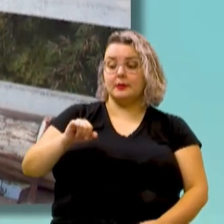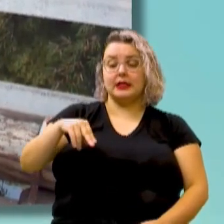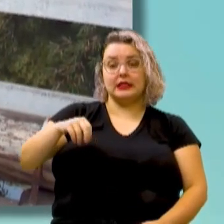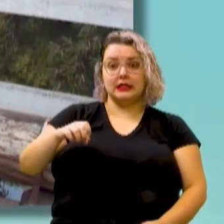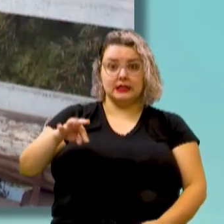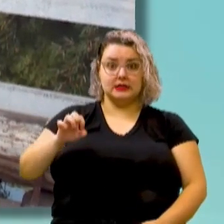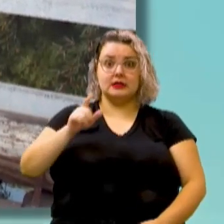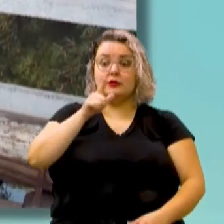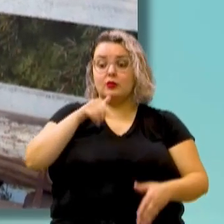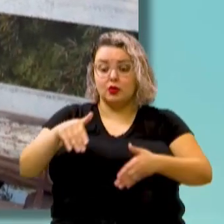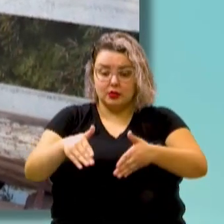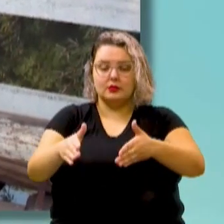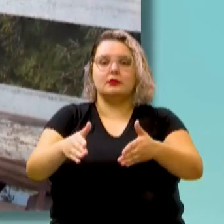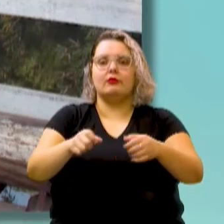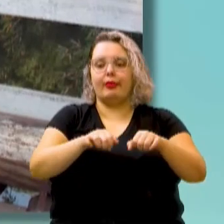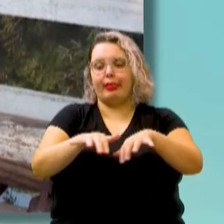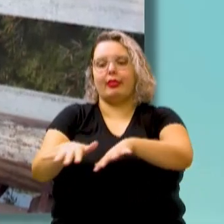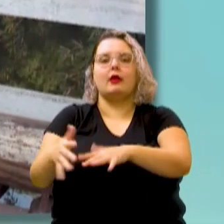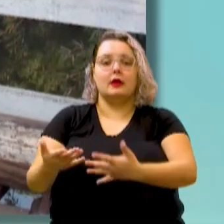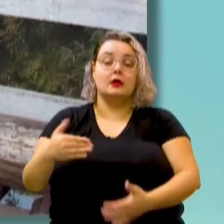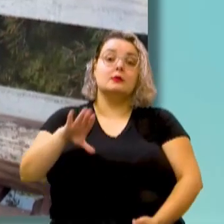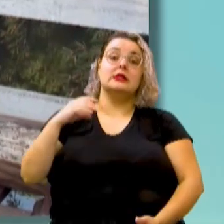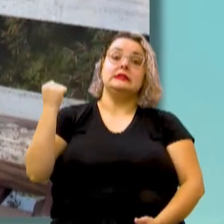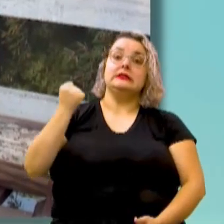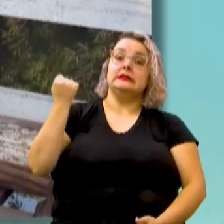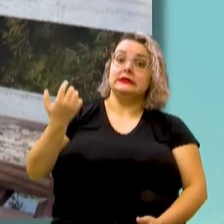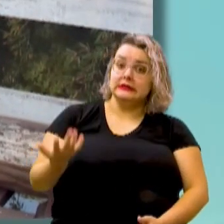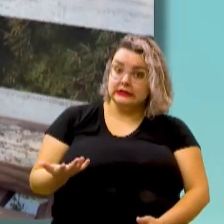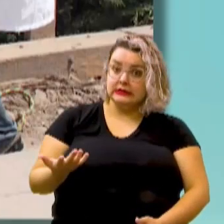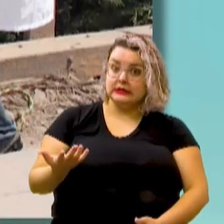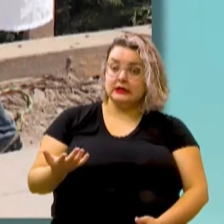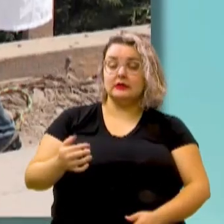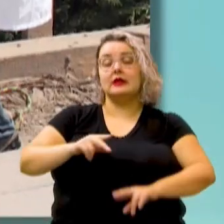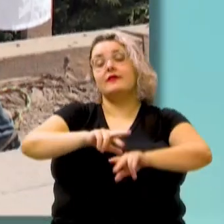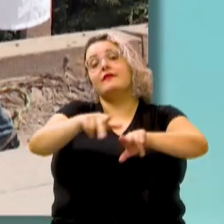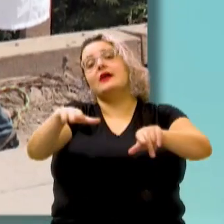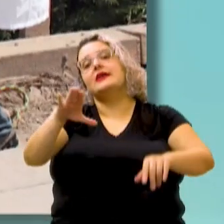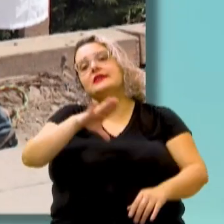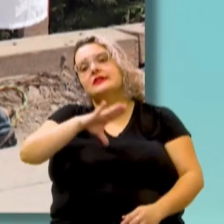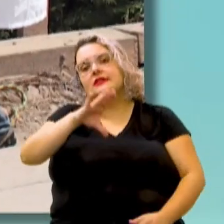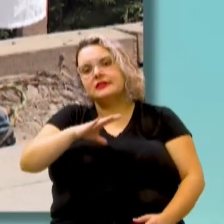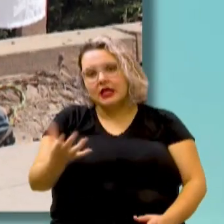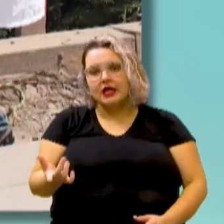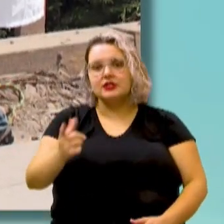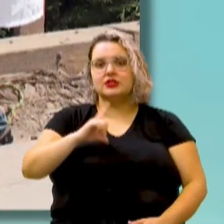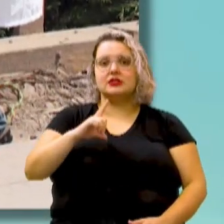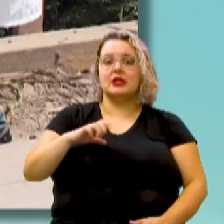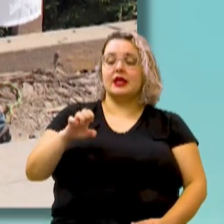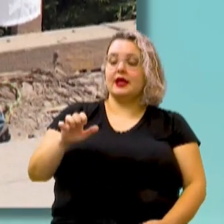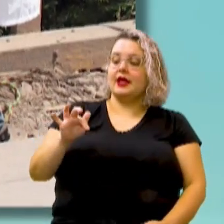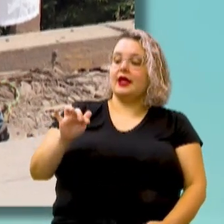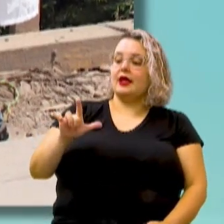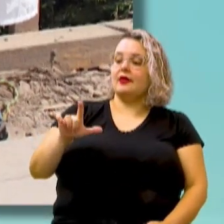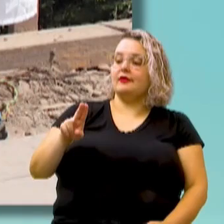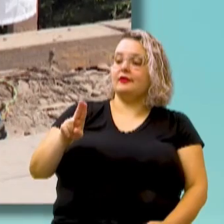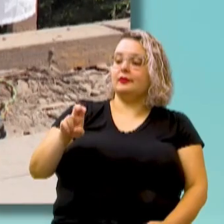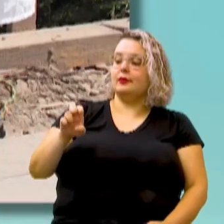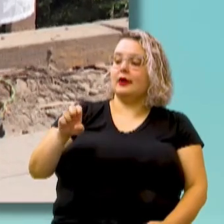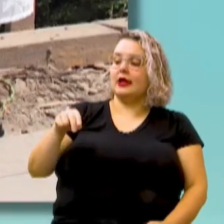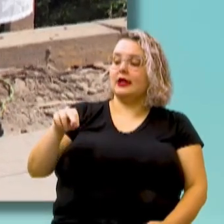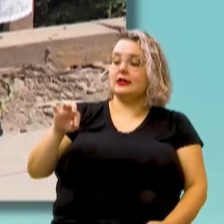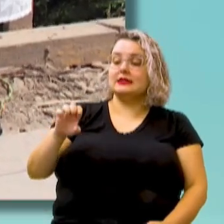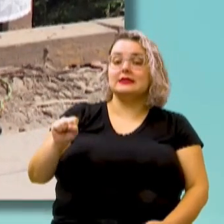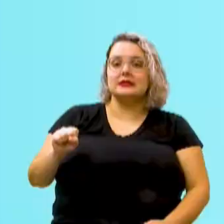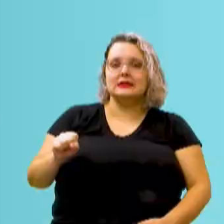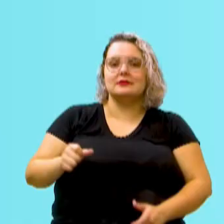rios. E a situação ainda fica um pouco mais agravada, porque há muitas cidades que lançam os efluentes